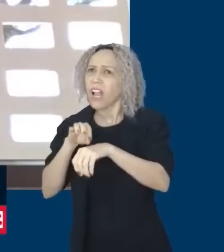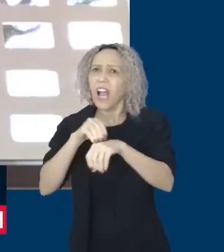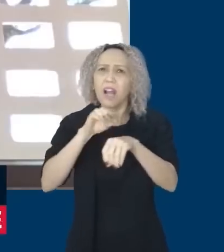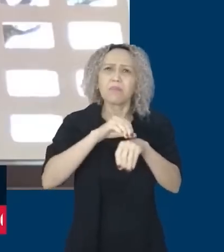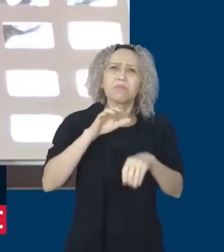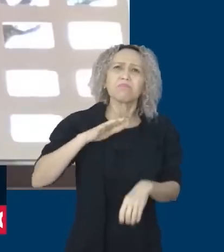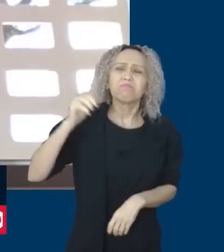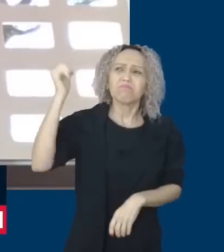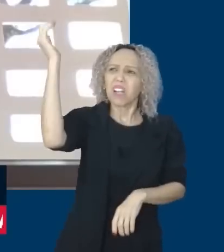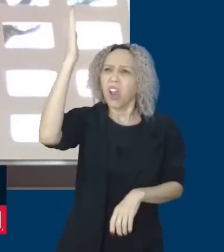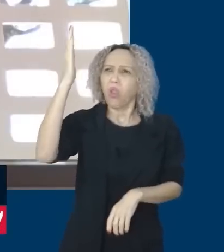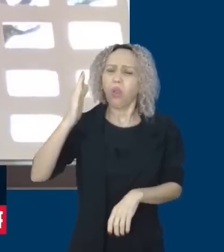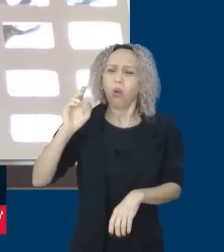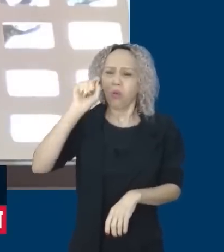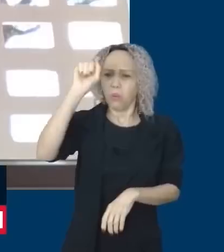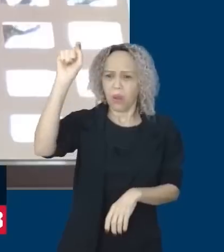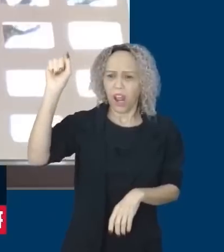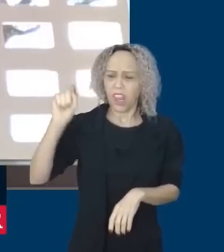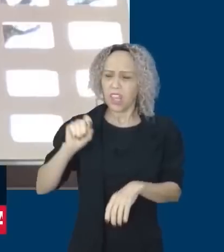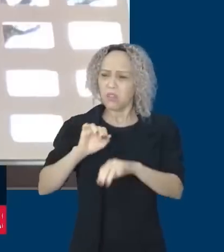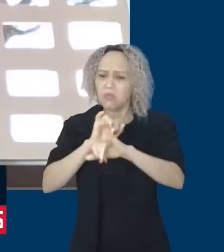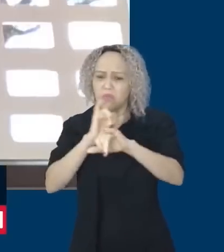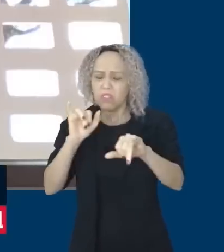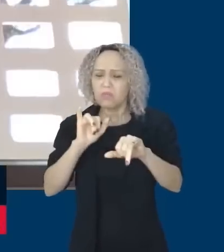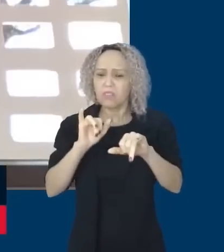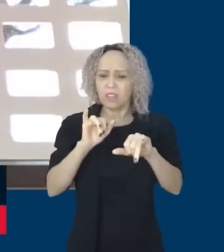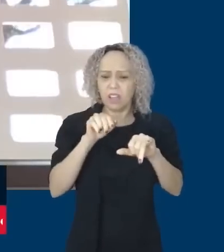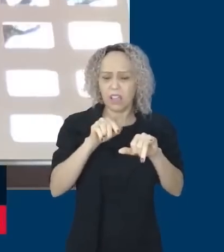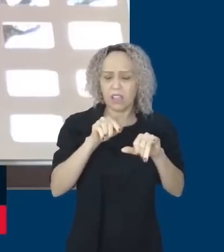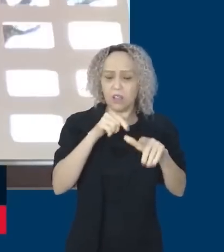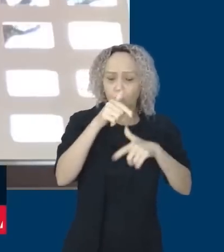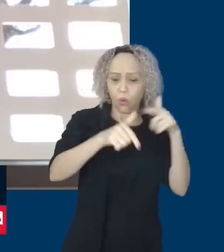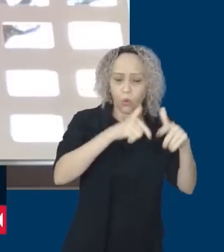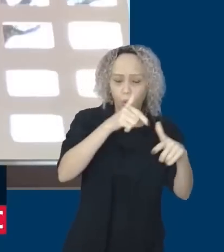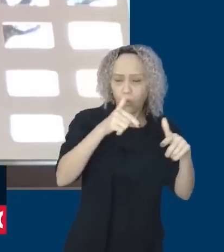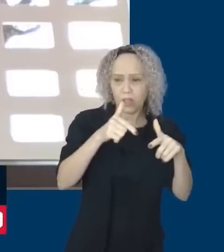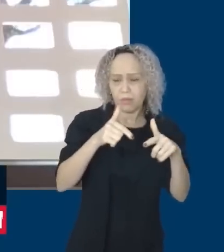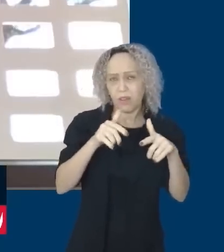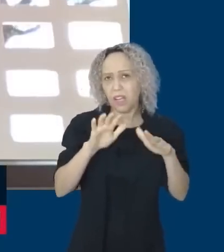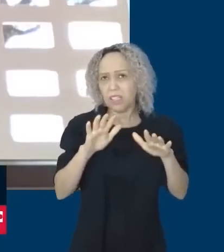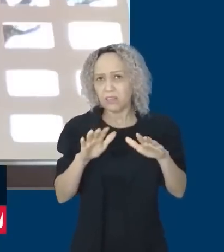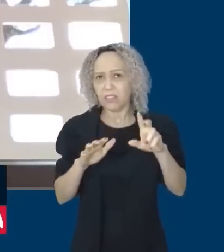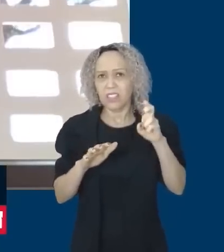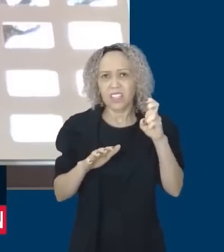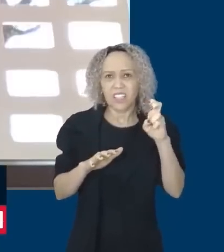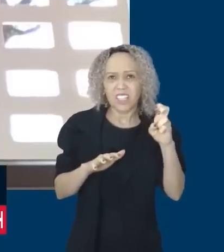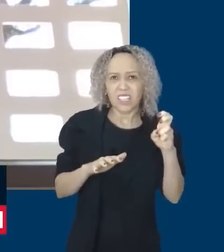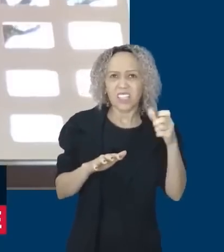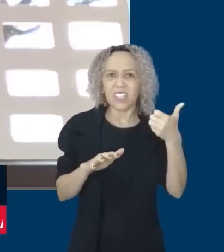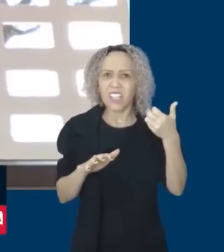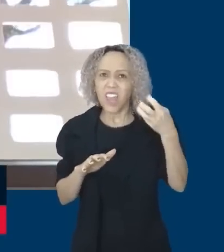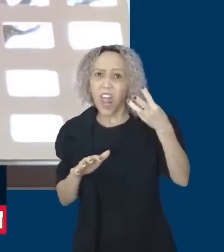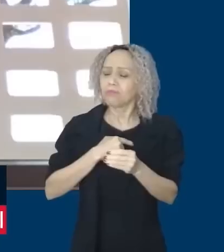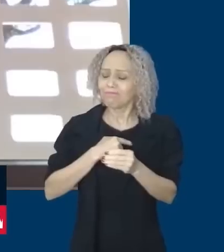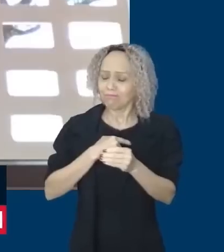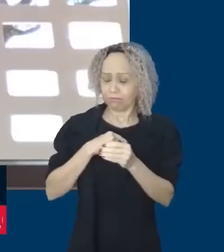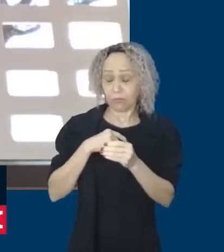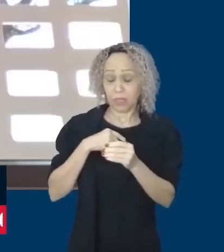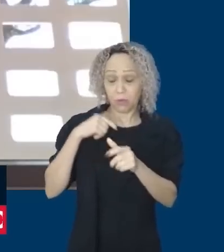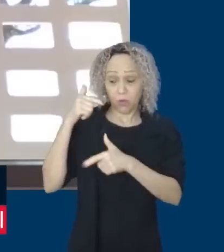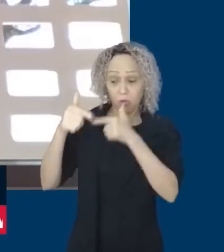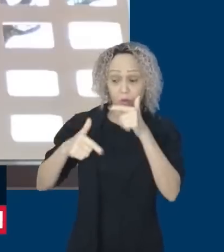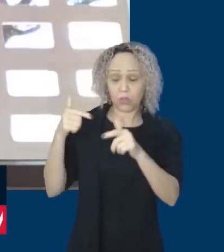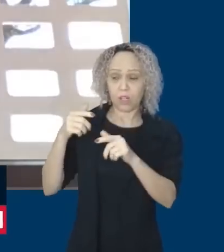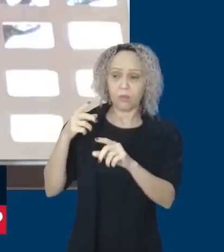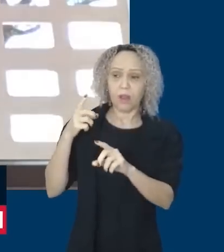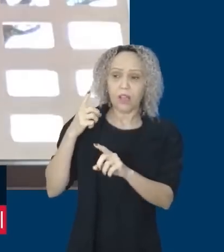ao mesmo tempo, divulgar as ações desses 513 deputados e deputadas, não